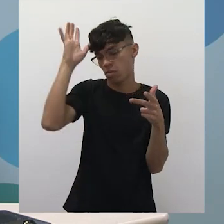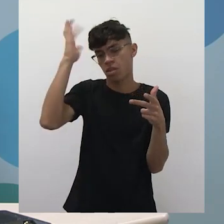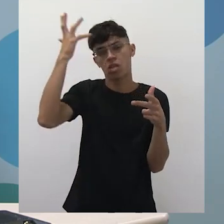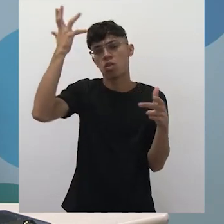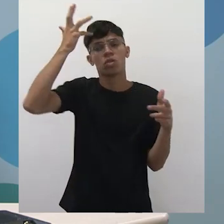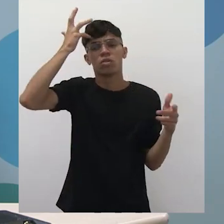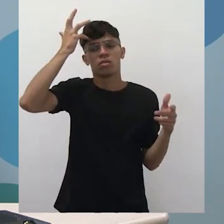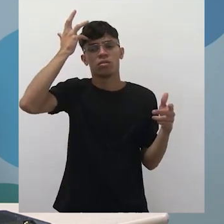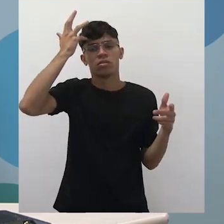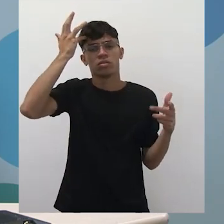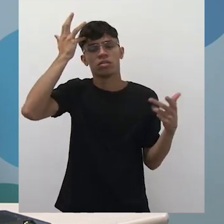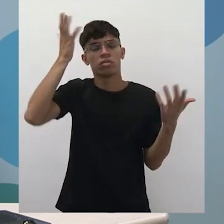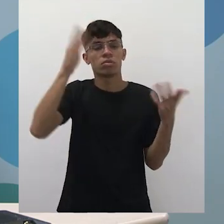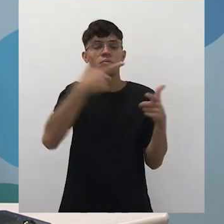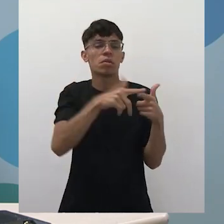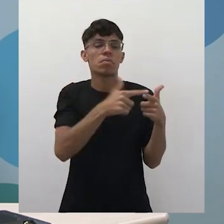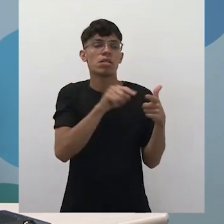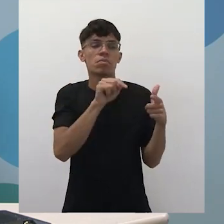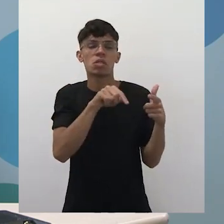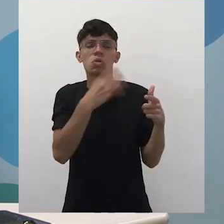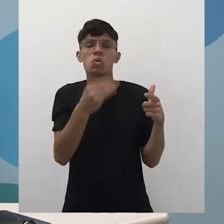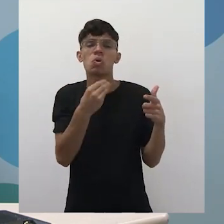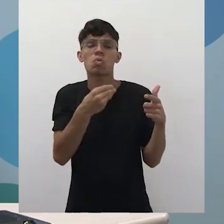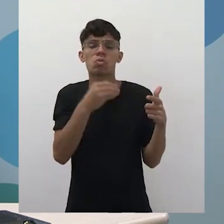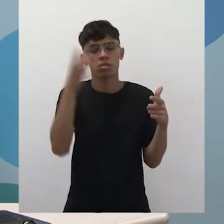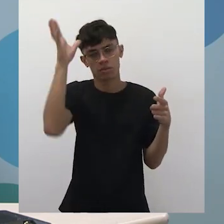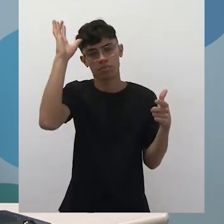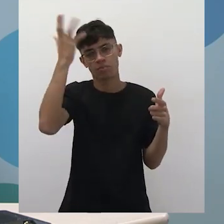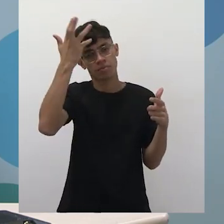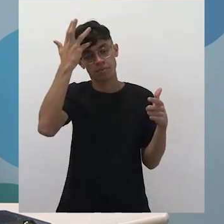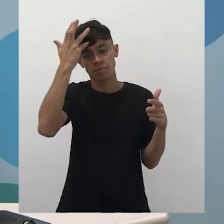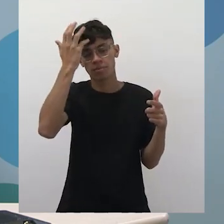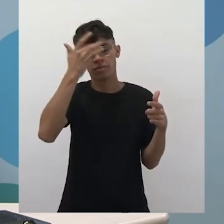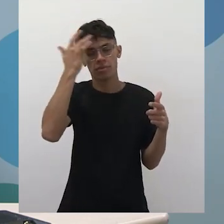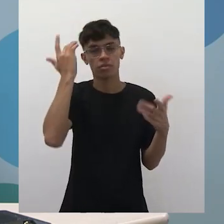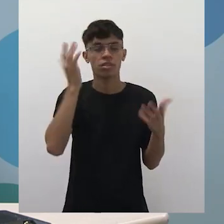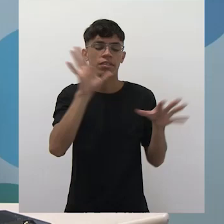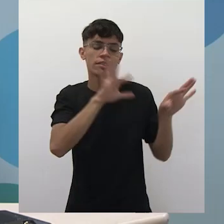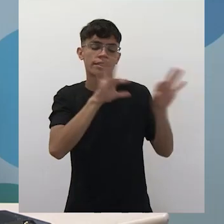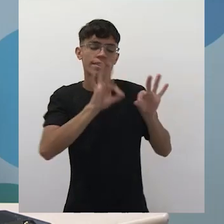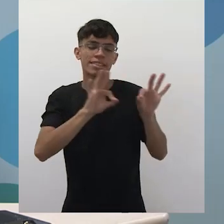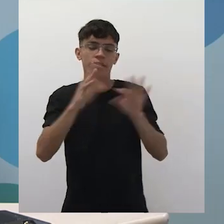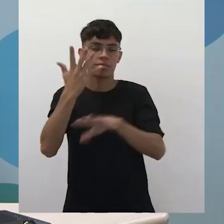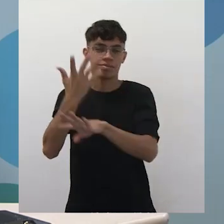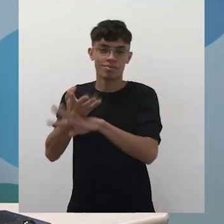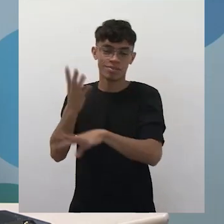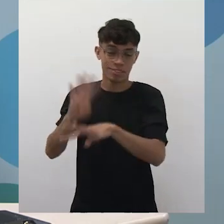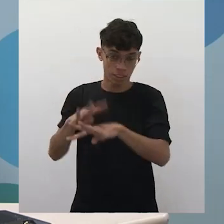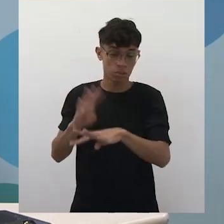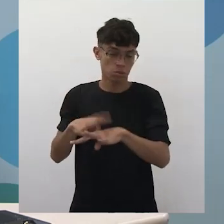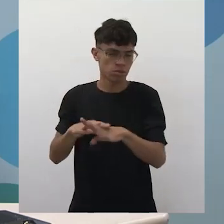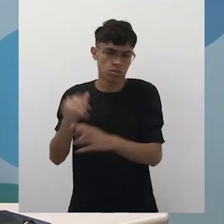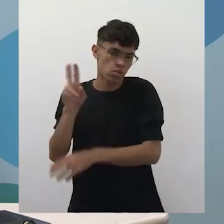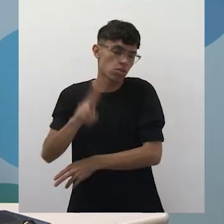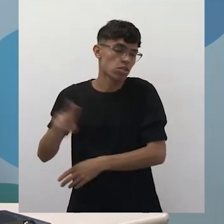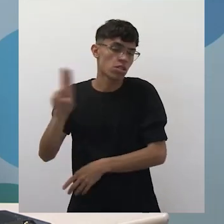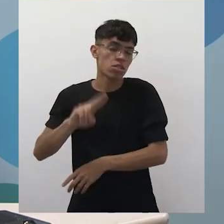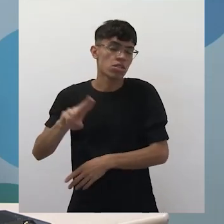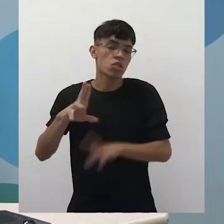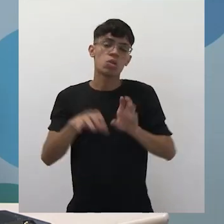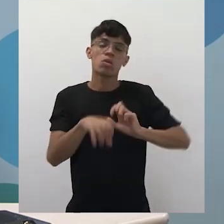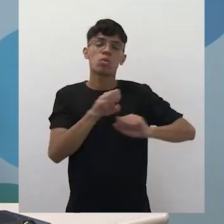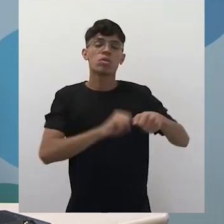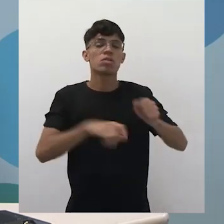resolução dessa problematização. Pensando na perspectiva da minha área, a modelagem matemática, que eu utilizei muito em algumas formações também.